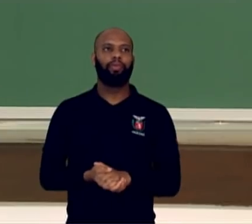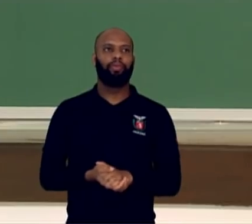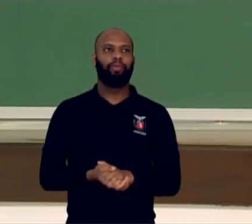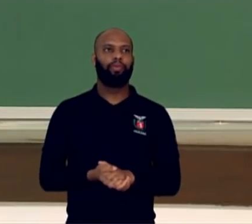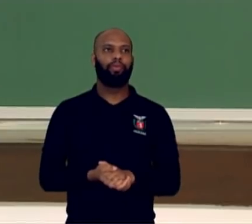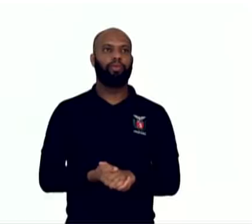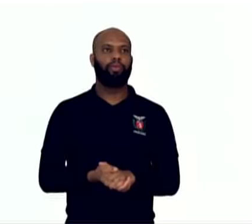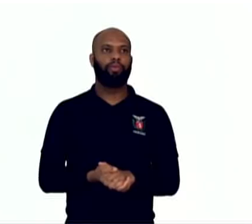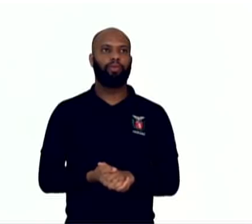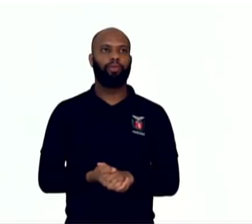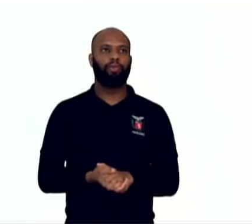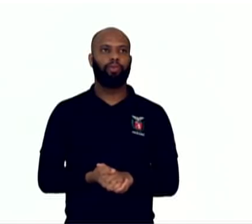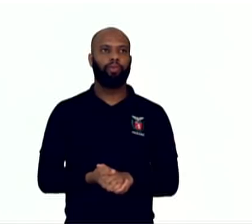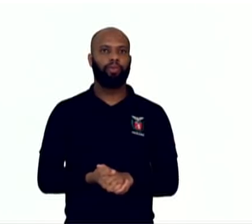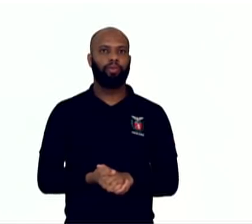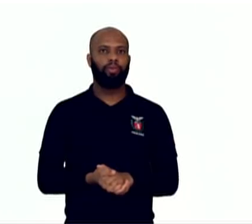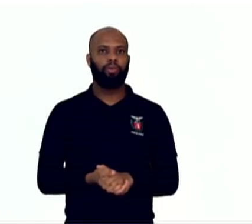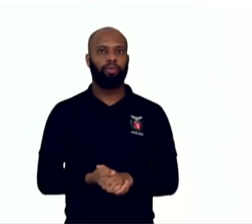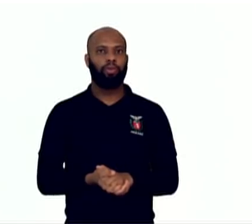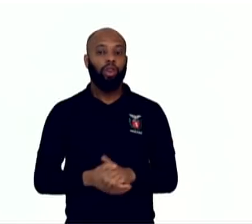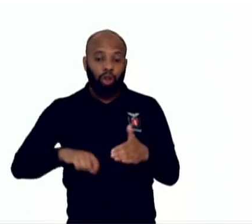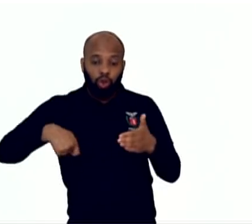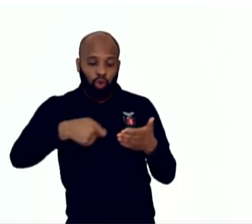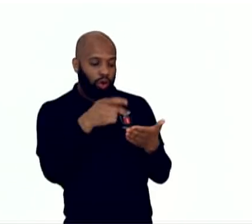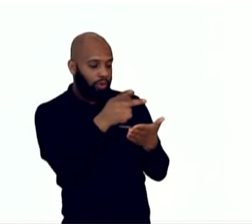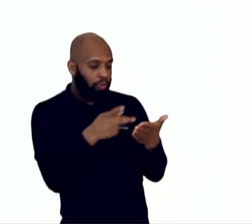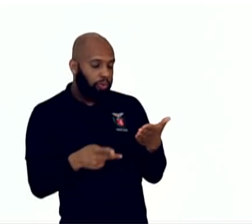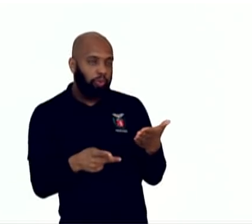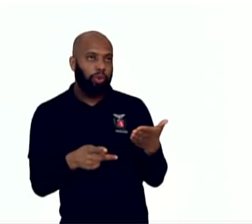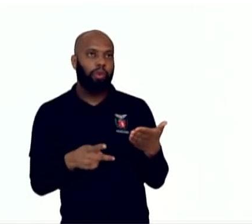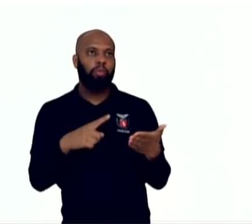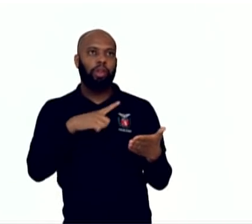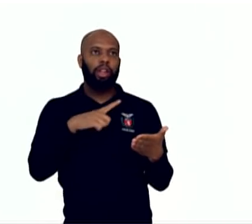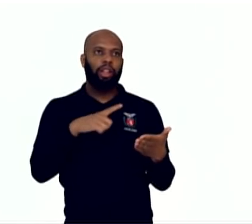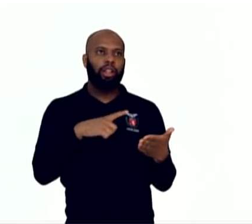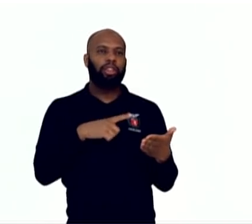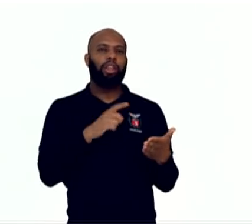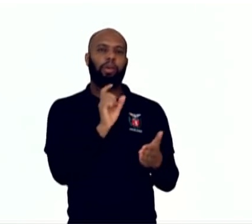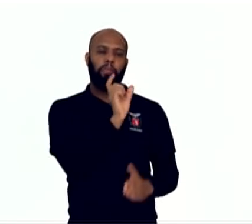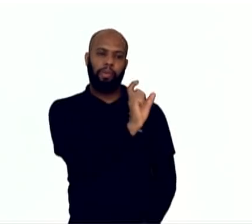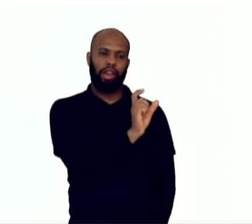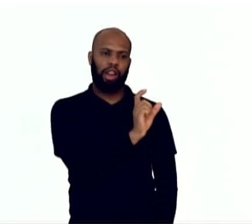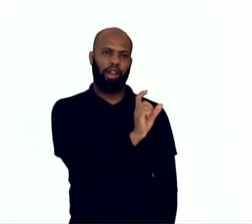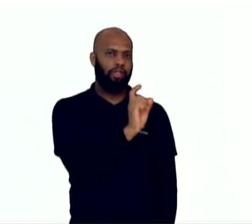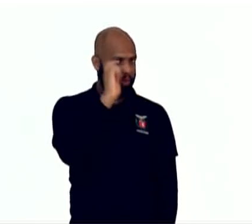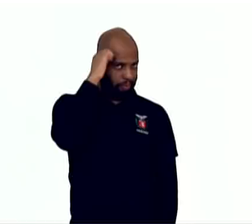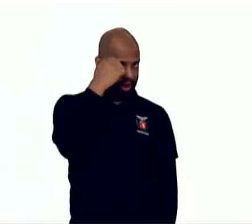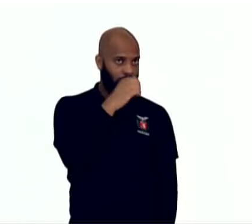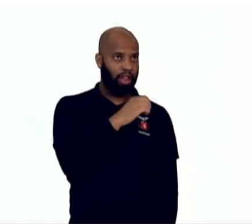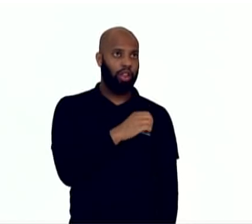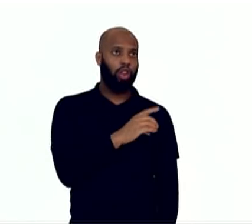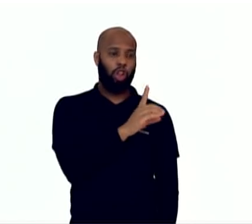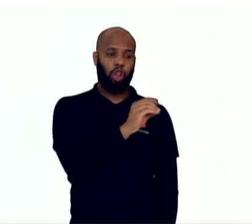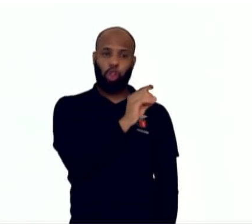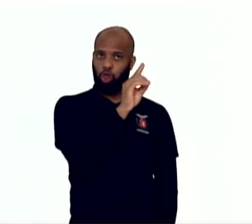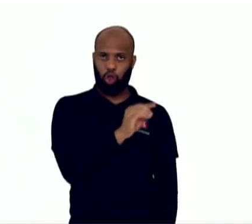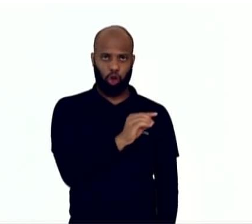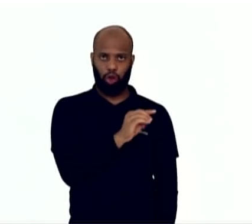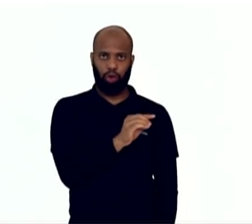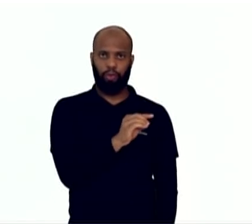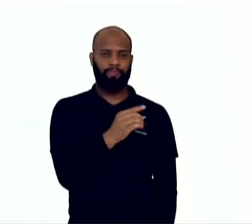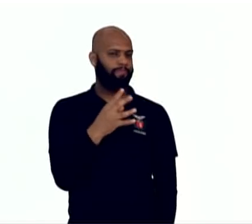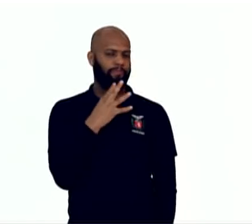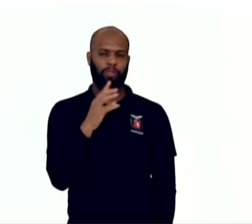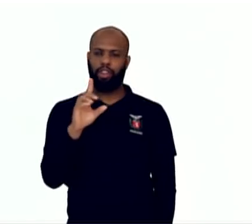lá. No contexto do poema, os seguintes termos em negrito. Não conhece nem dó,